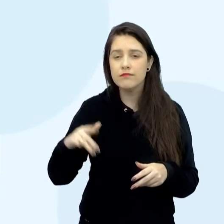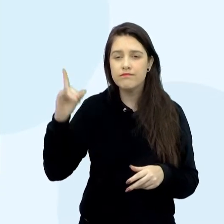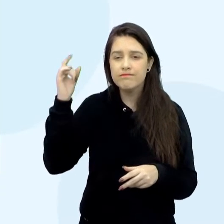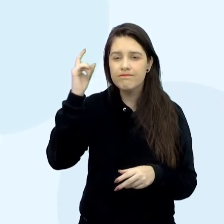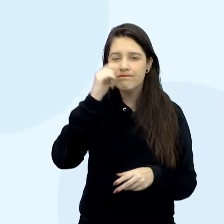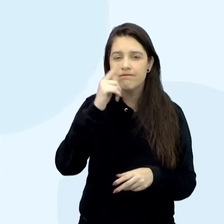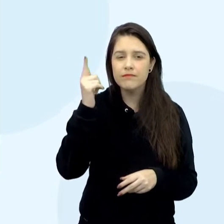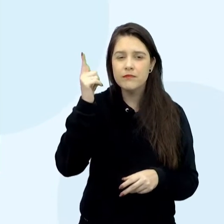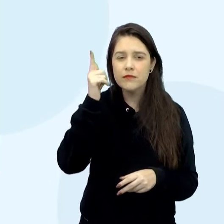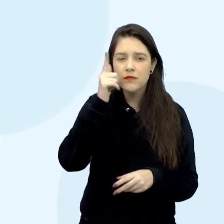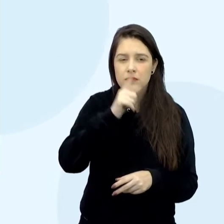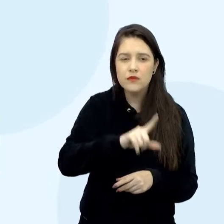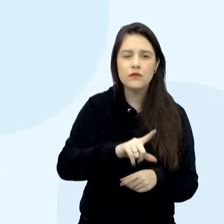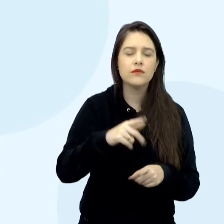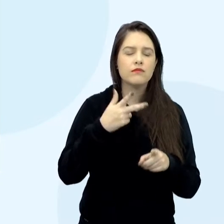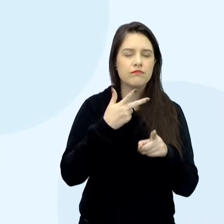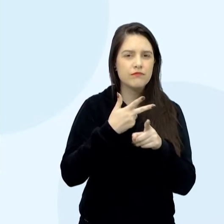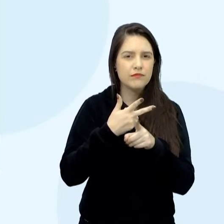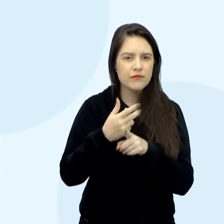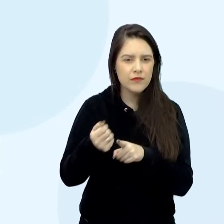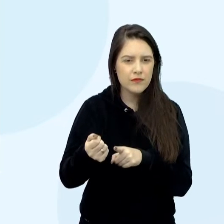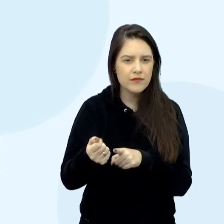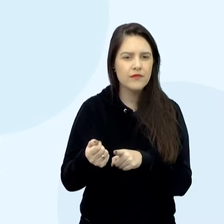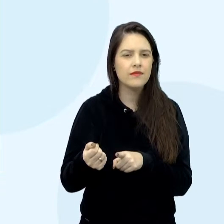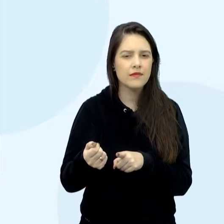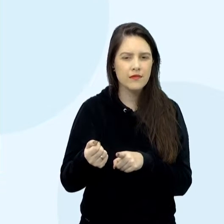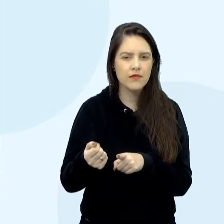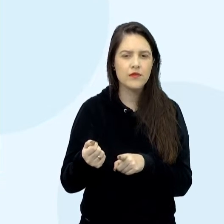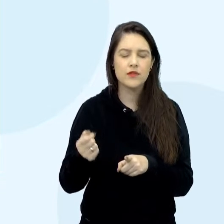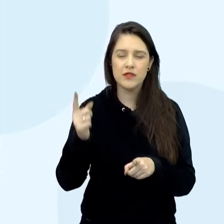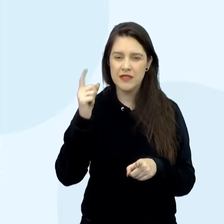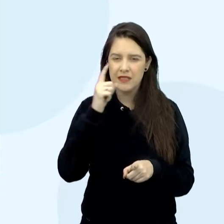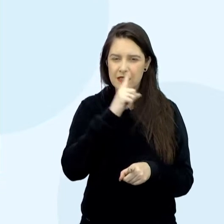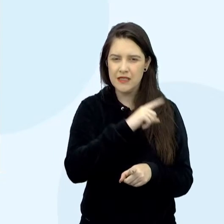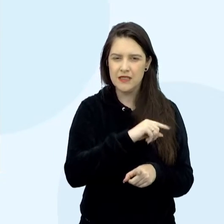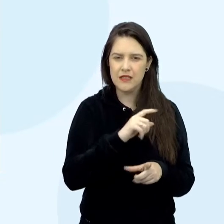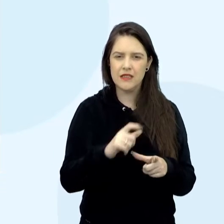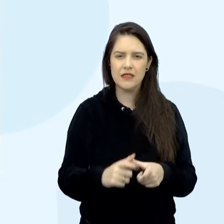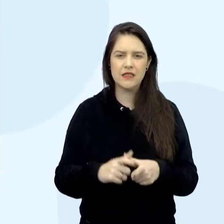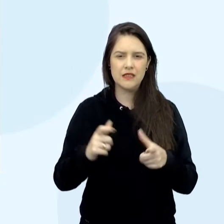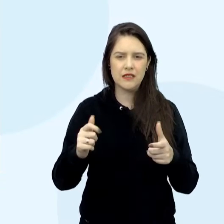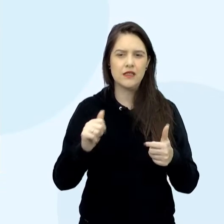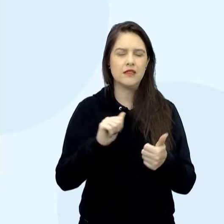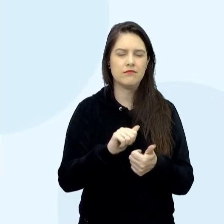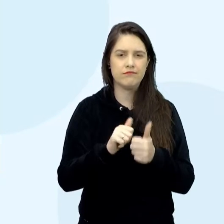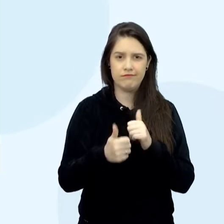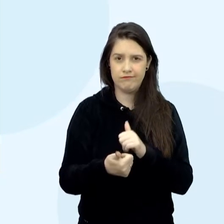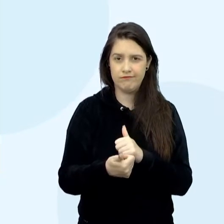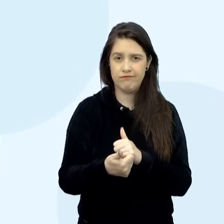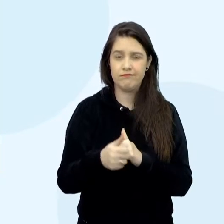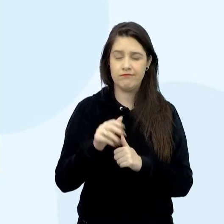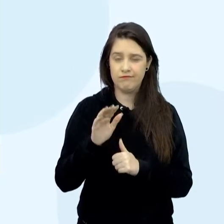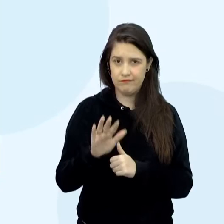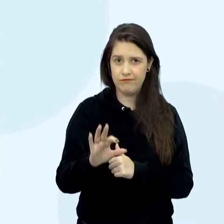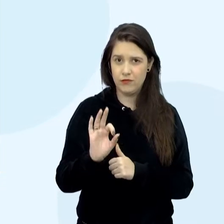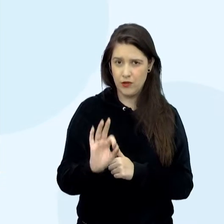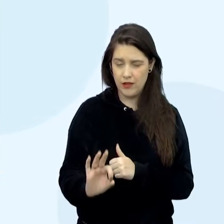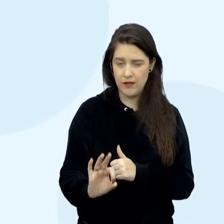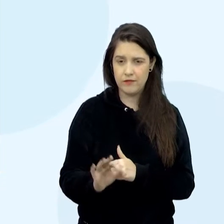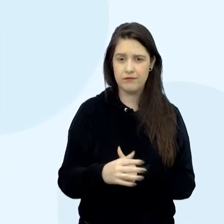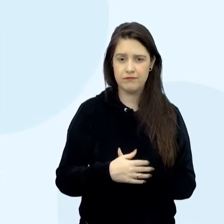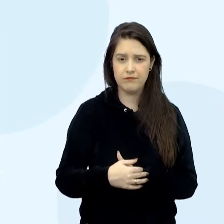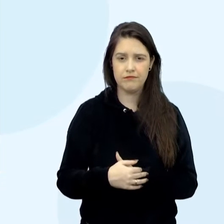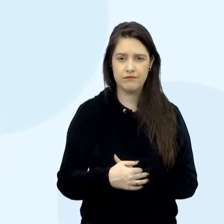infância difícil, ele conseguiu superar muitos obstáculos e se tornar um grande esportista, ok?